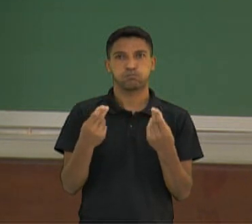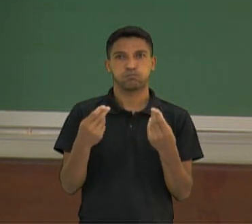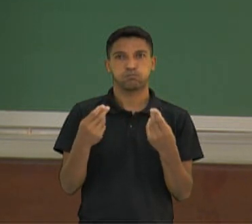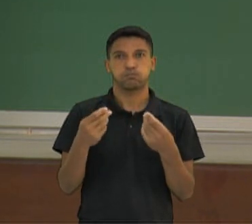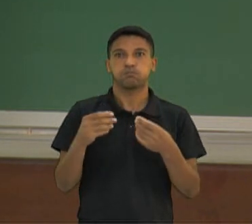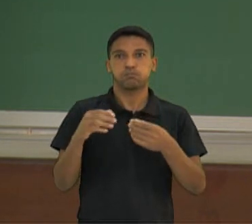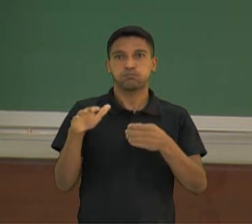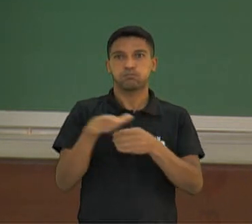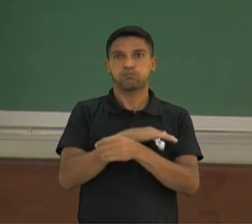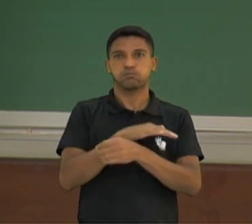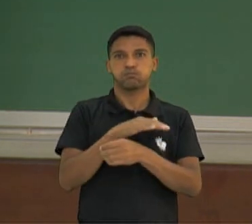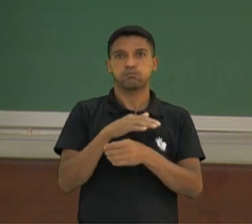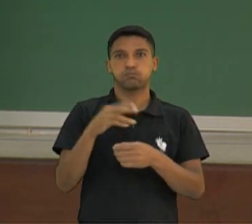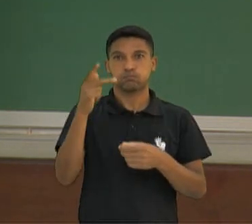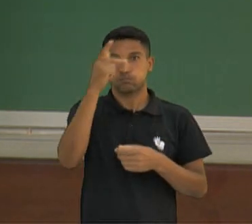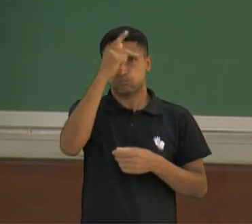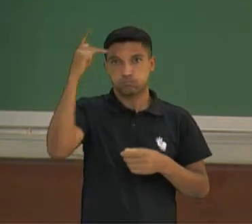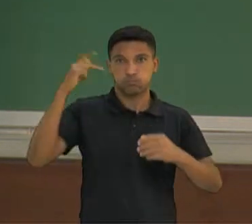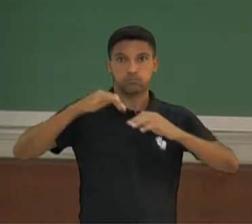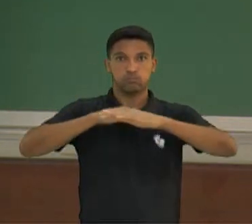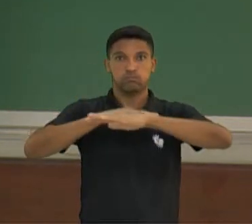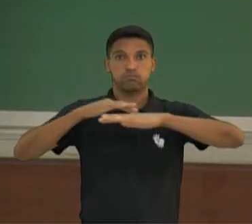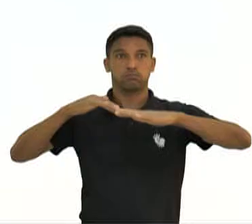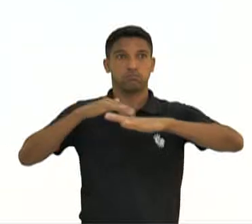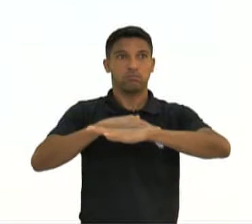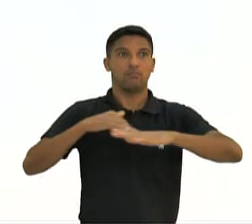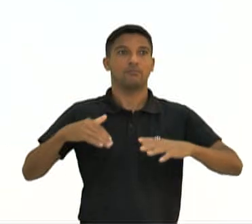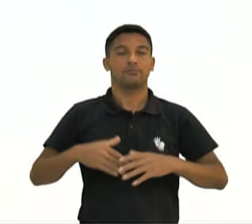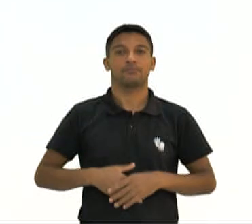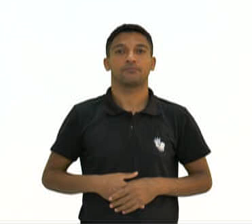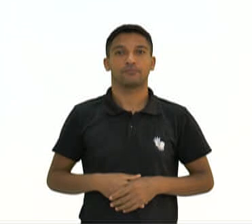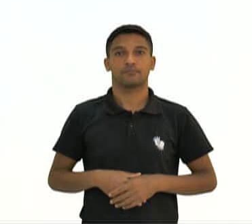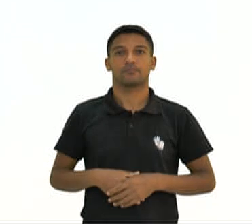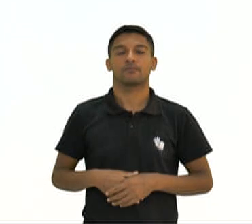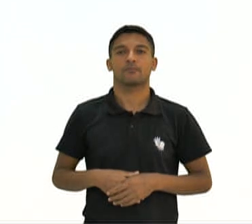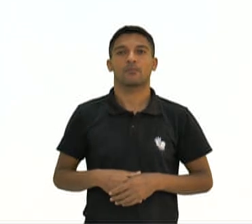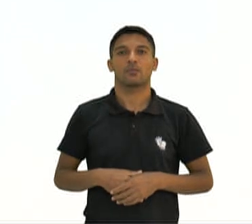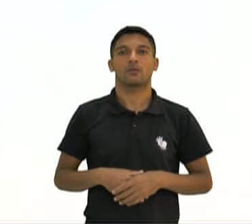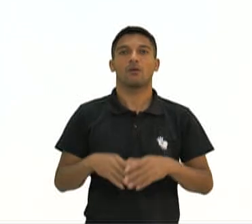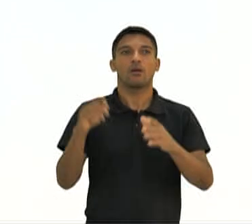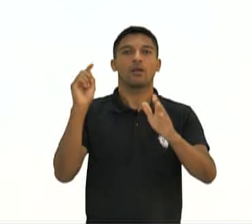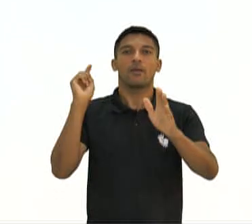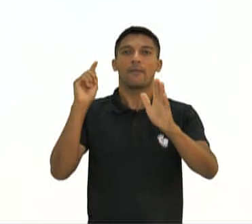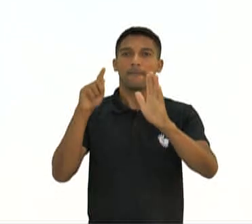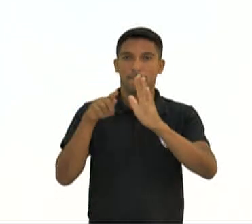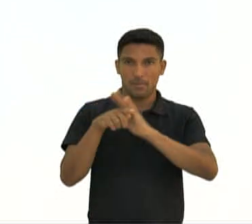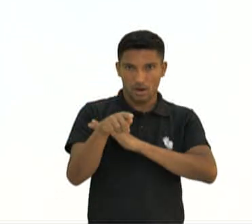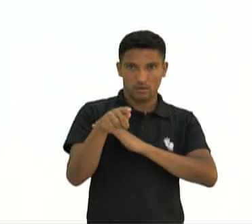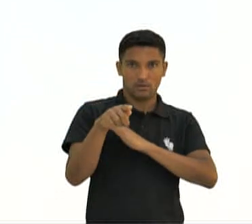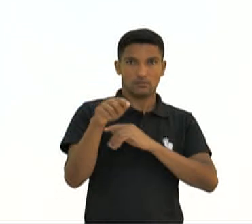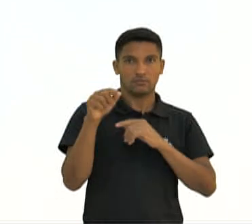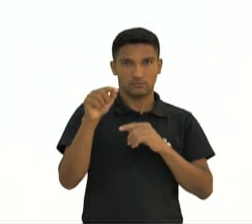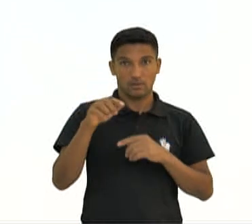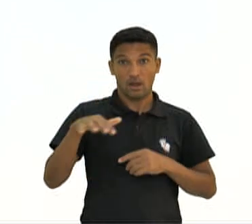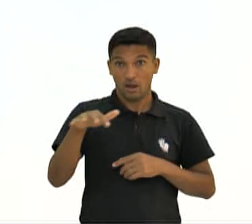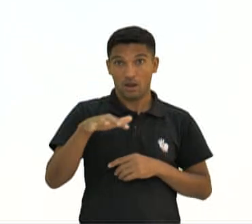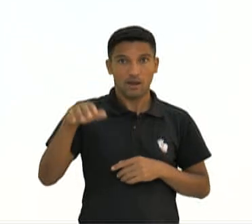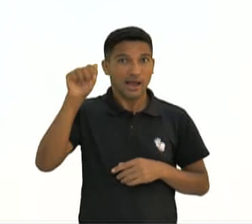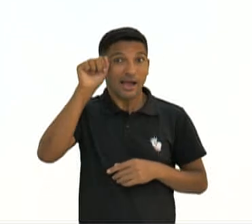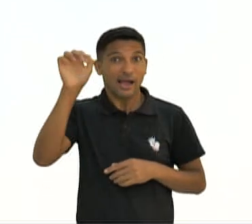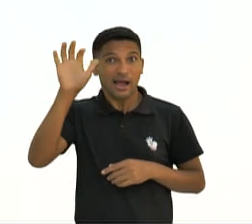Vamos fazer um quiz, daí a gente fala mais um pouquinho sobre Nova Delhi. É a região menos desenvolvida da Ásia, apresenta alguns dos piores indicadores